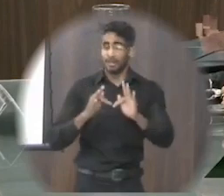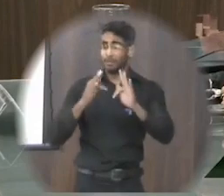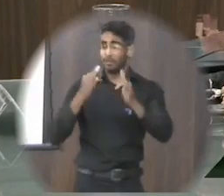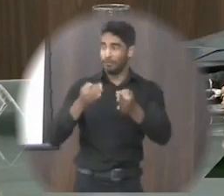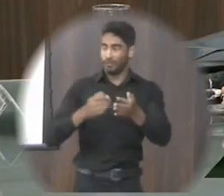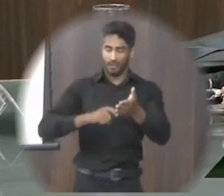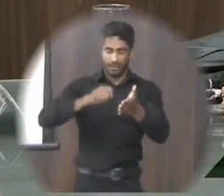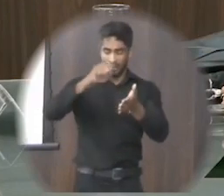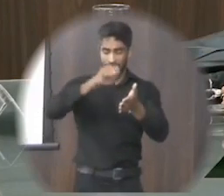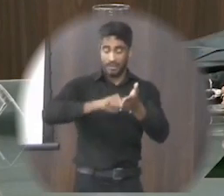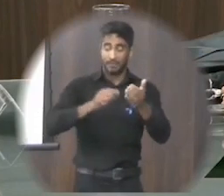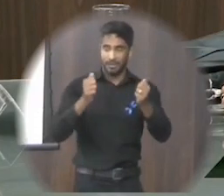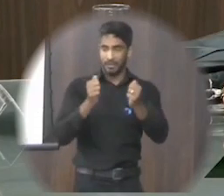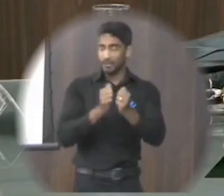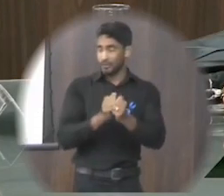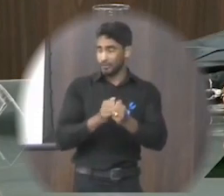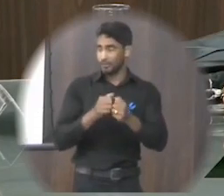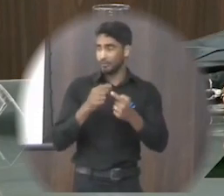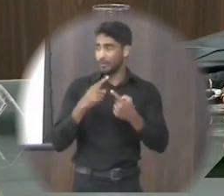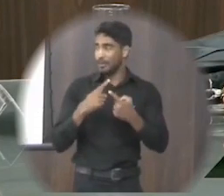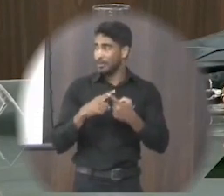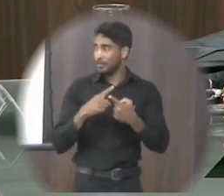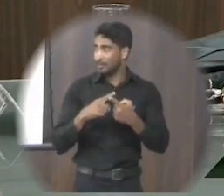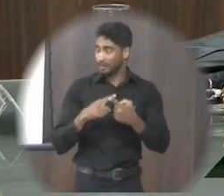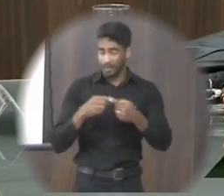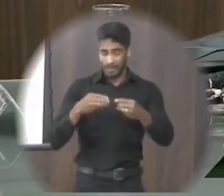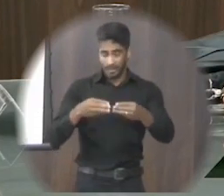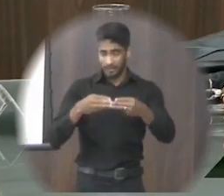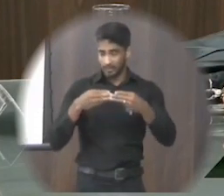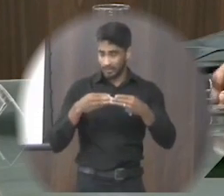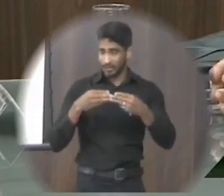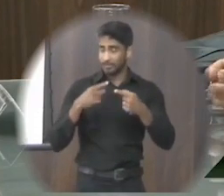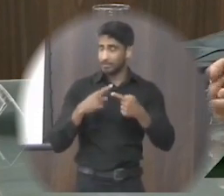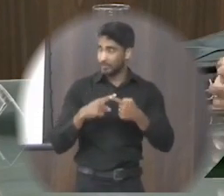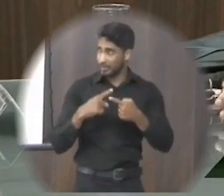subscrevi junto a Vossa Excelência aí, nessa moção,